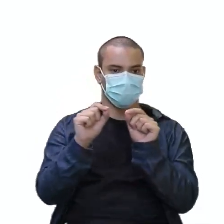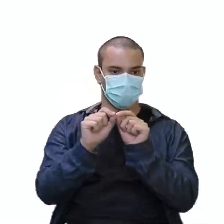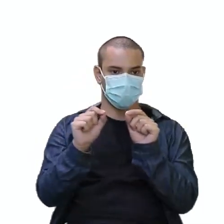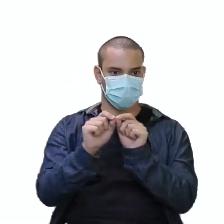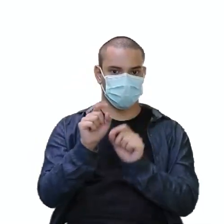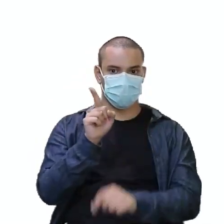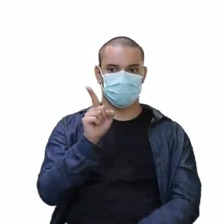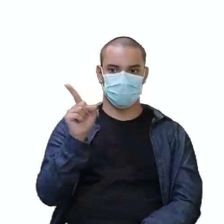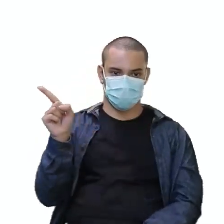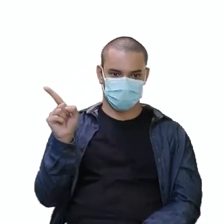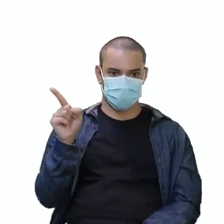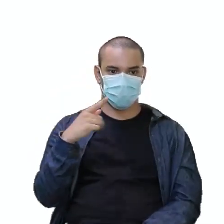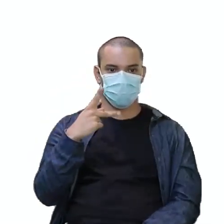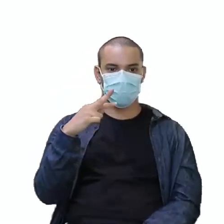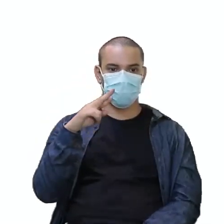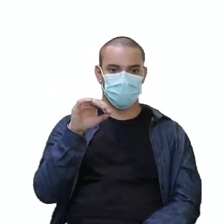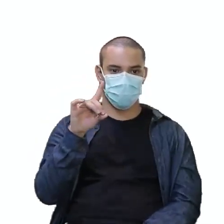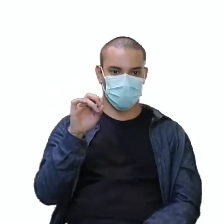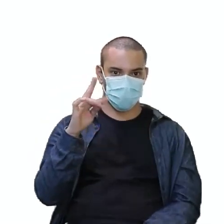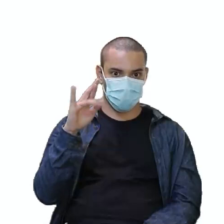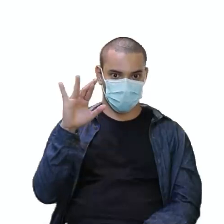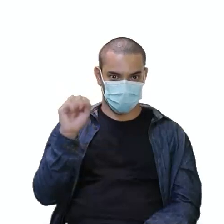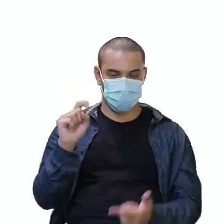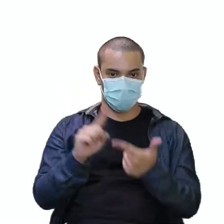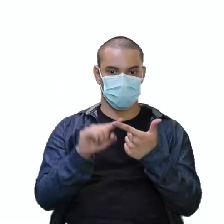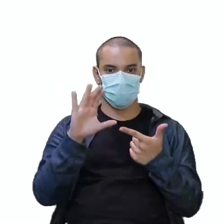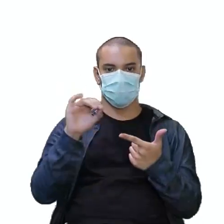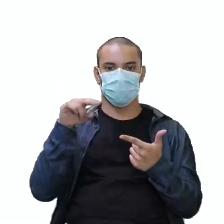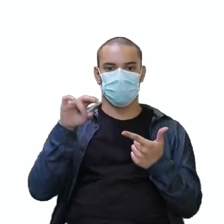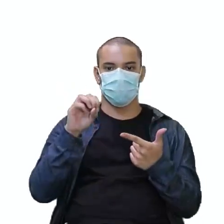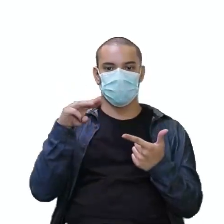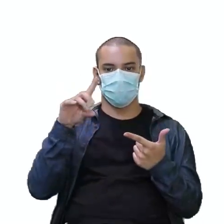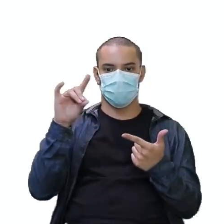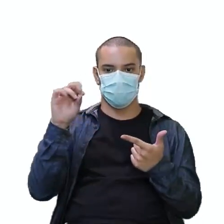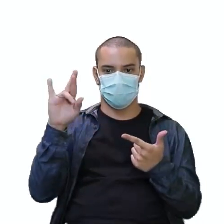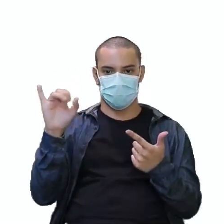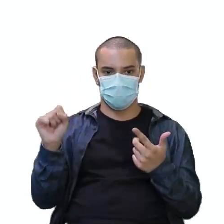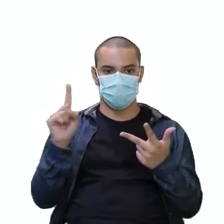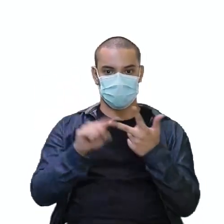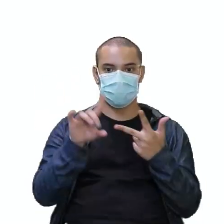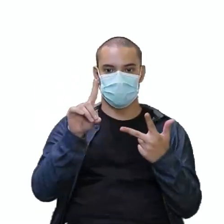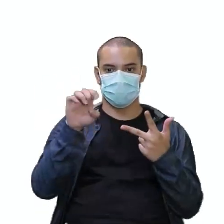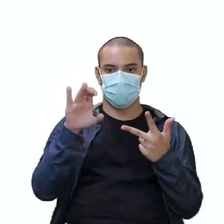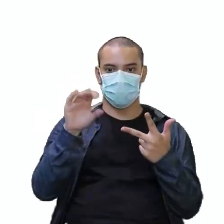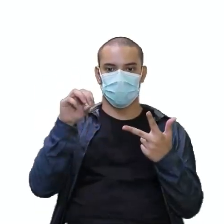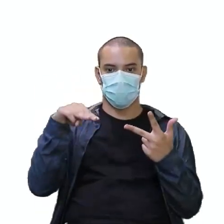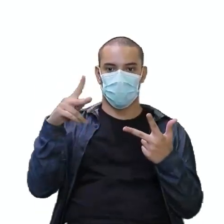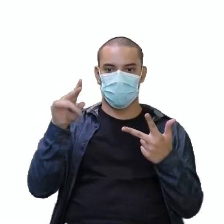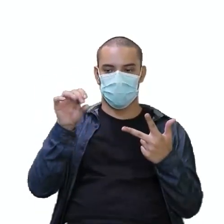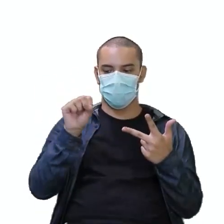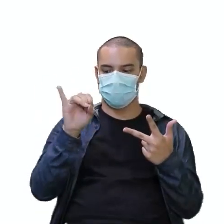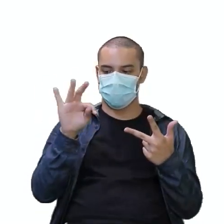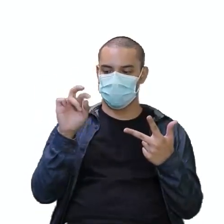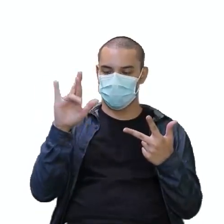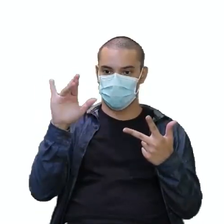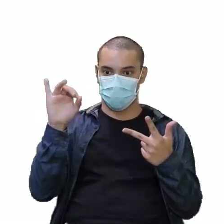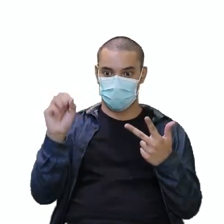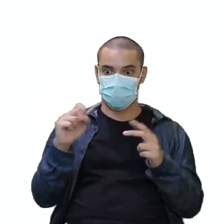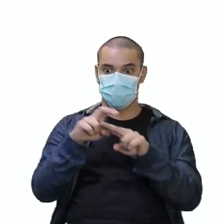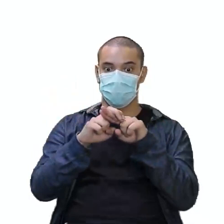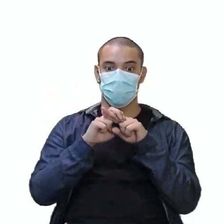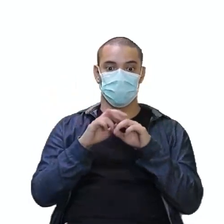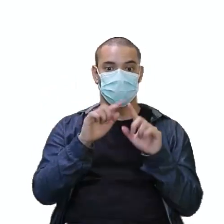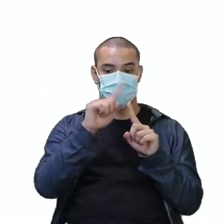de um ecossistema. Produtores, os consumidores e os decompositores, perfeito? Então, o ciclo da matéria, ela